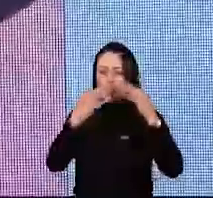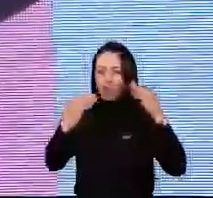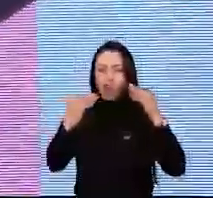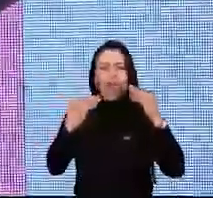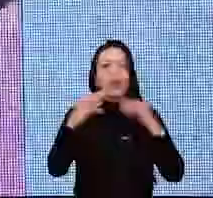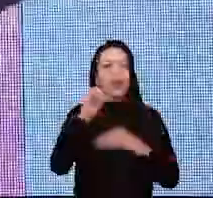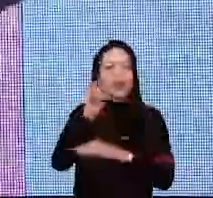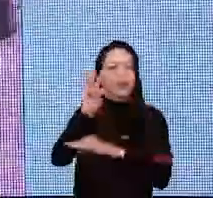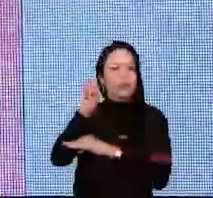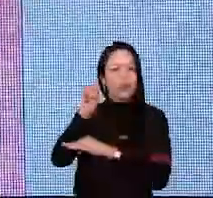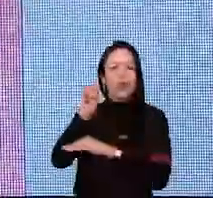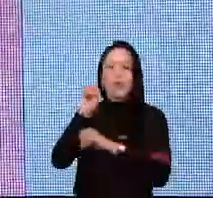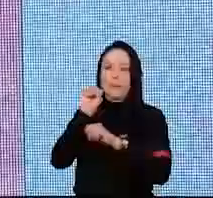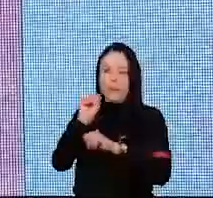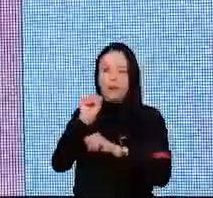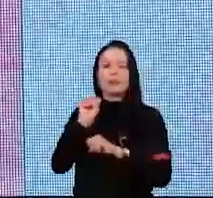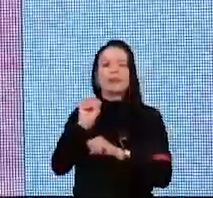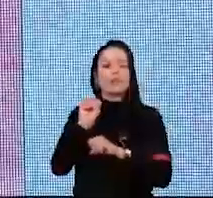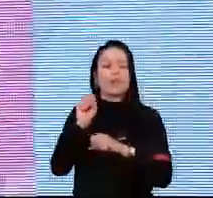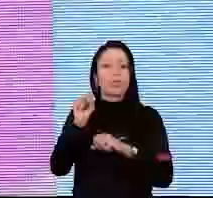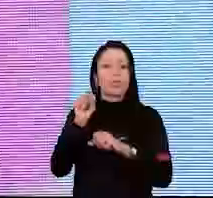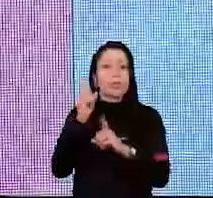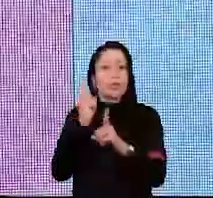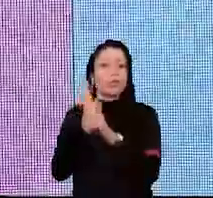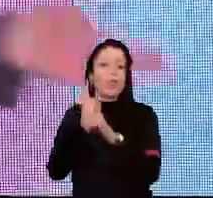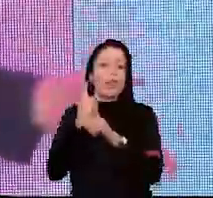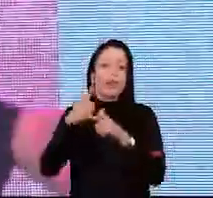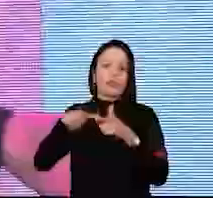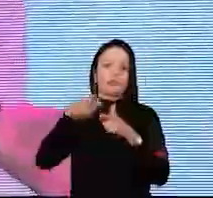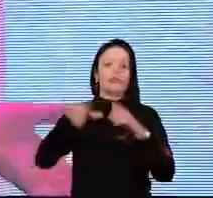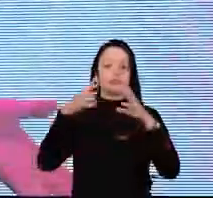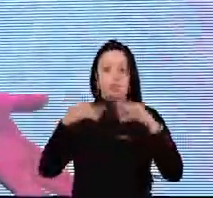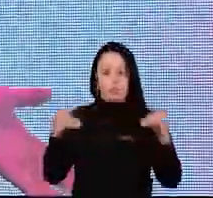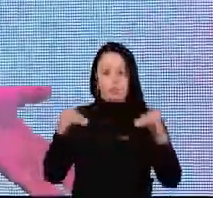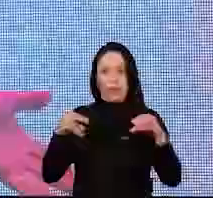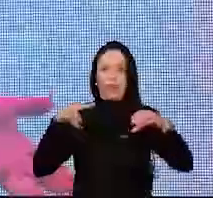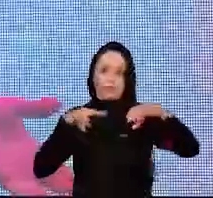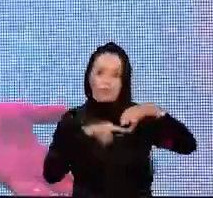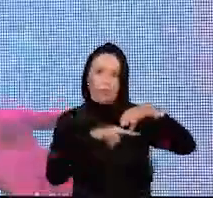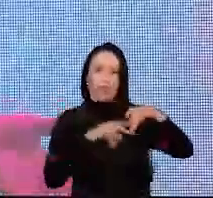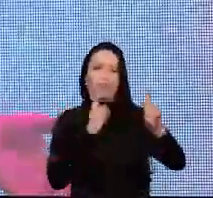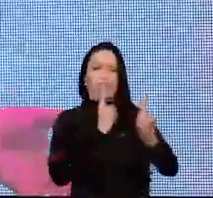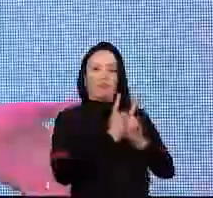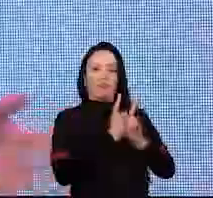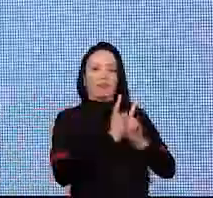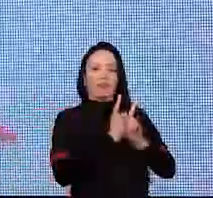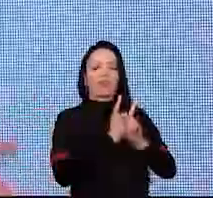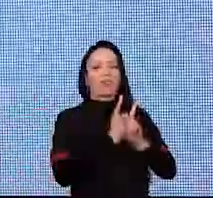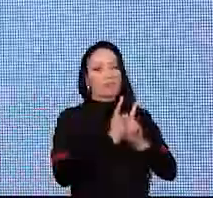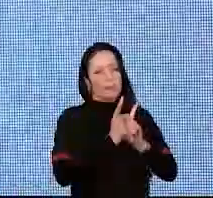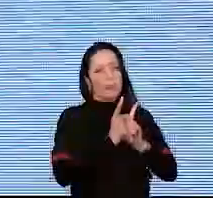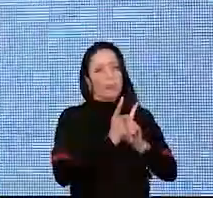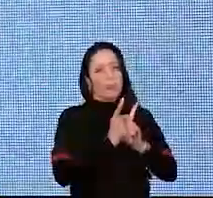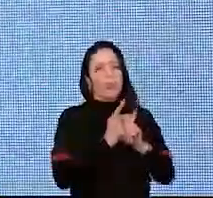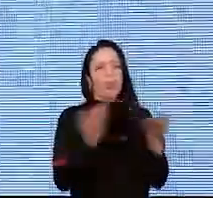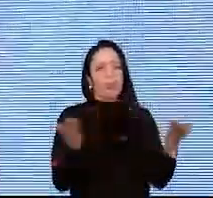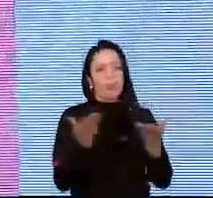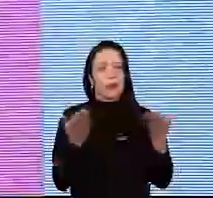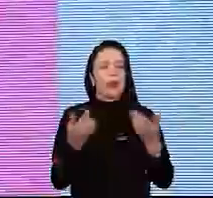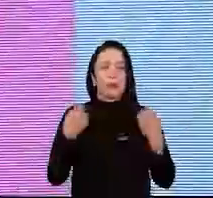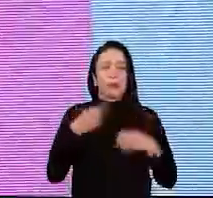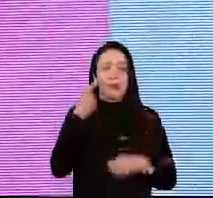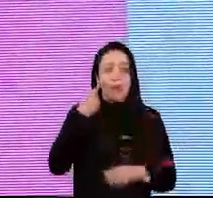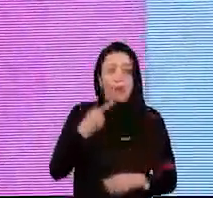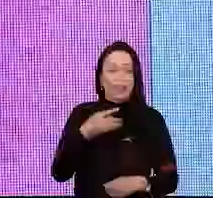ela pode ser diagnóstica e resolutiva. A tomografia vai ser diagnóstica. Vai falar, tem otite média agora, então agora tem que entrar lá e furar o